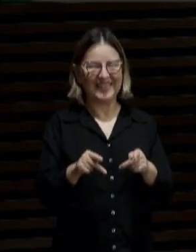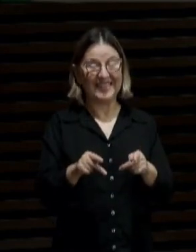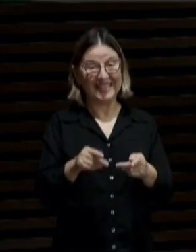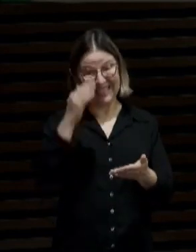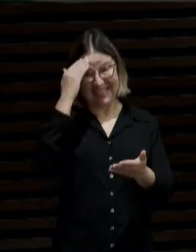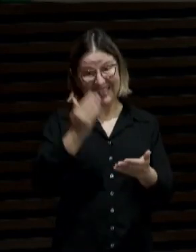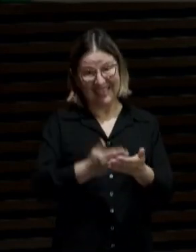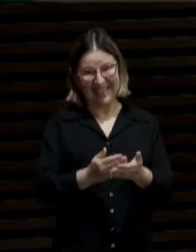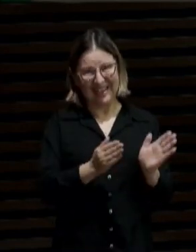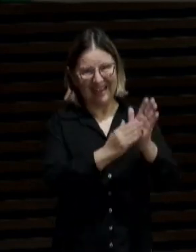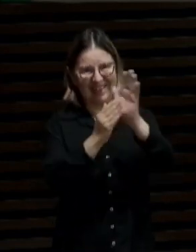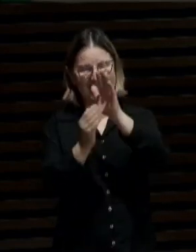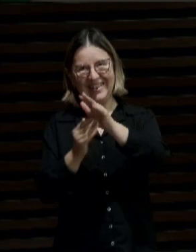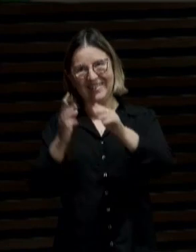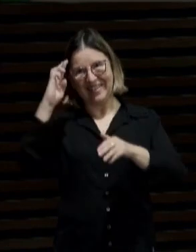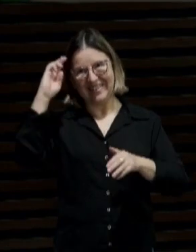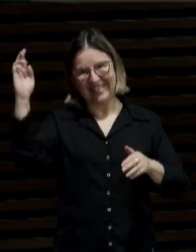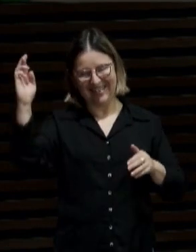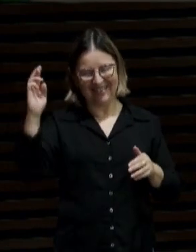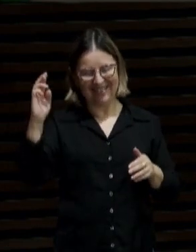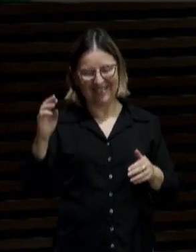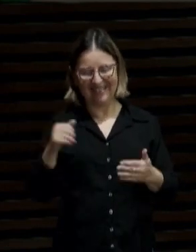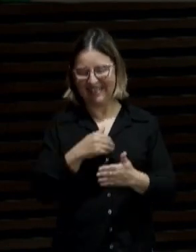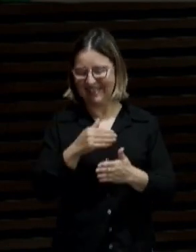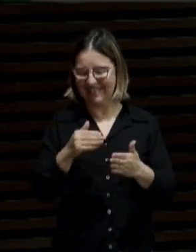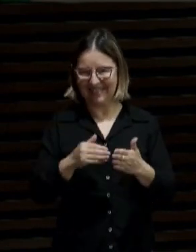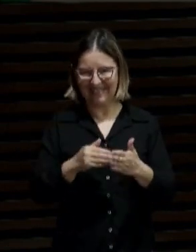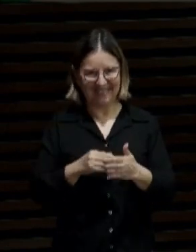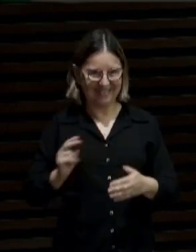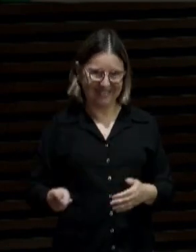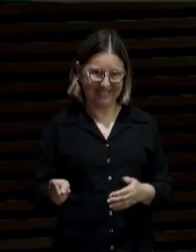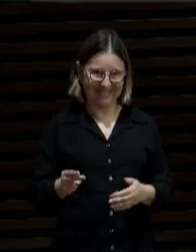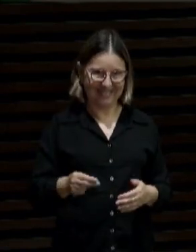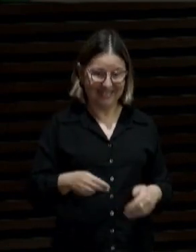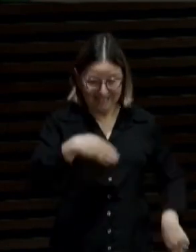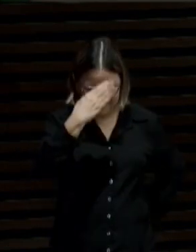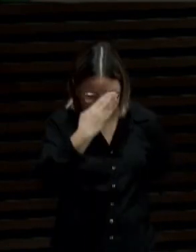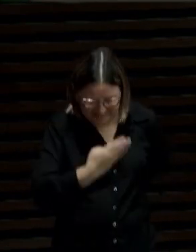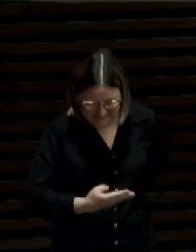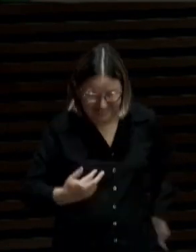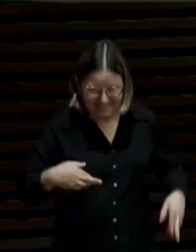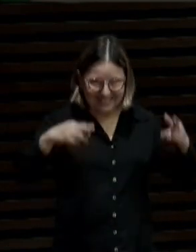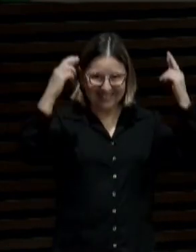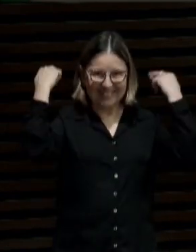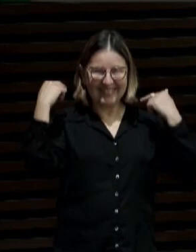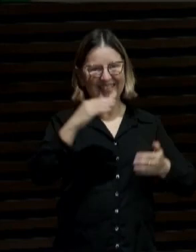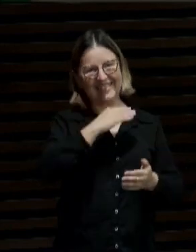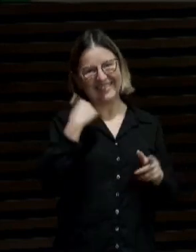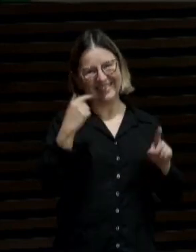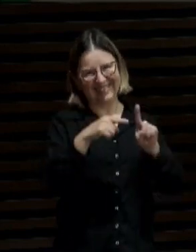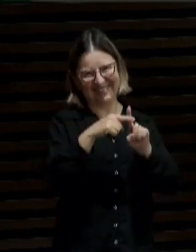eternidade, proclamando em grande voz, digno é o Cordeiro que foi morto.